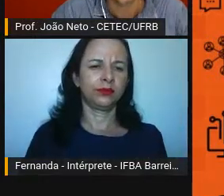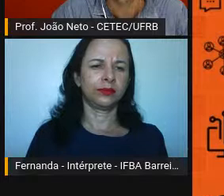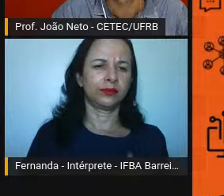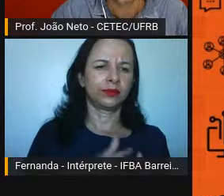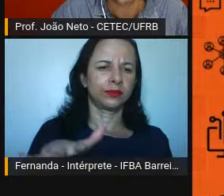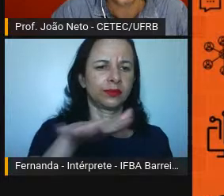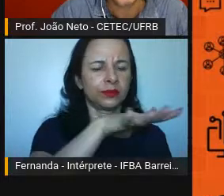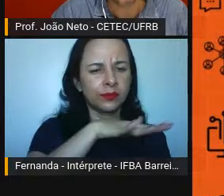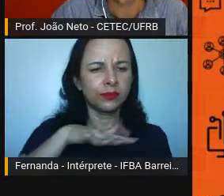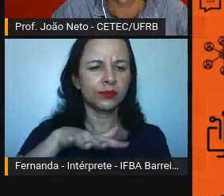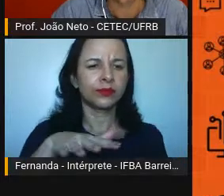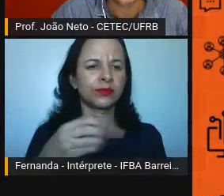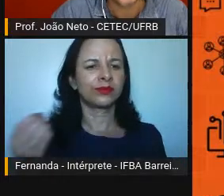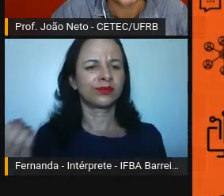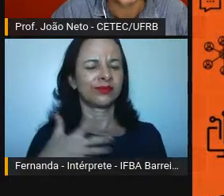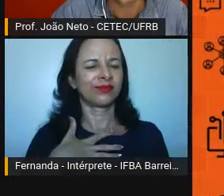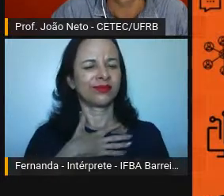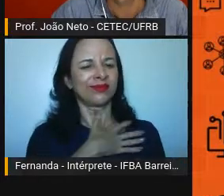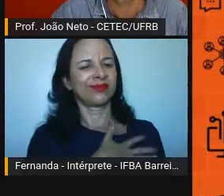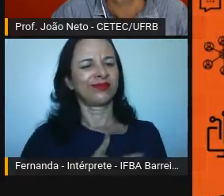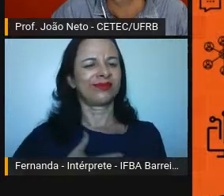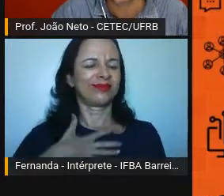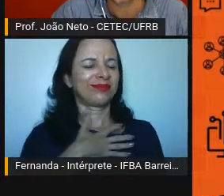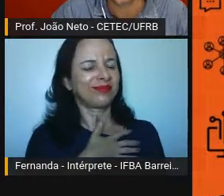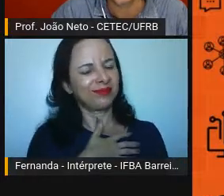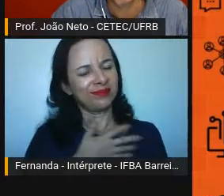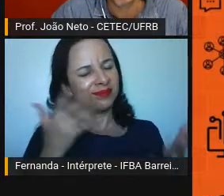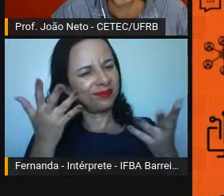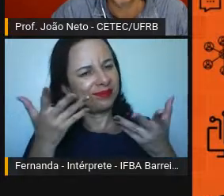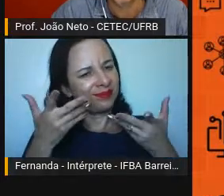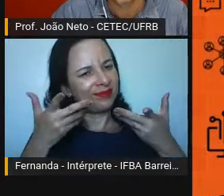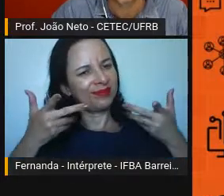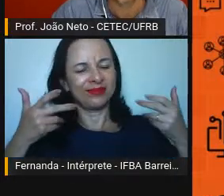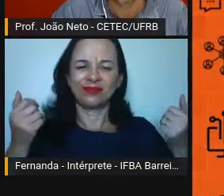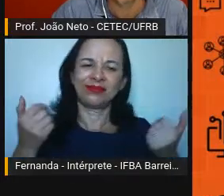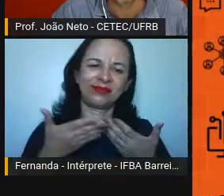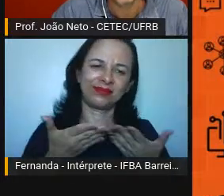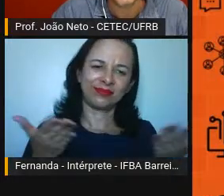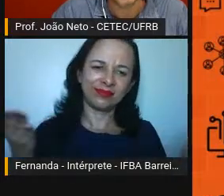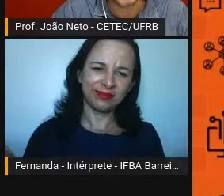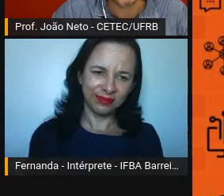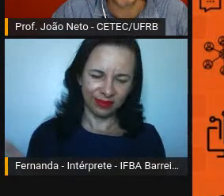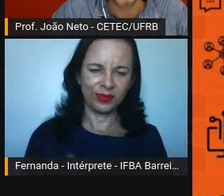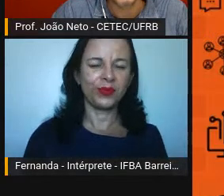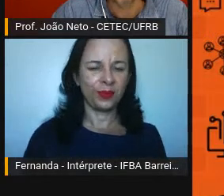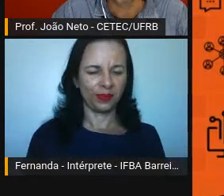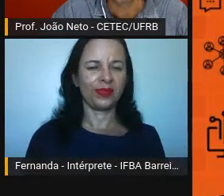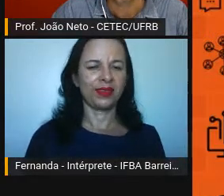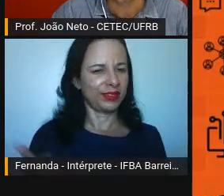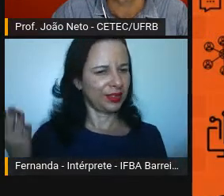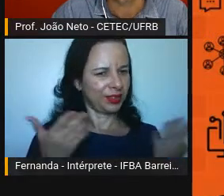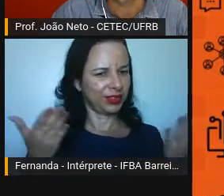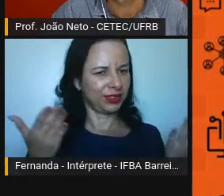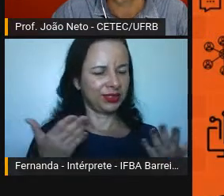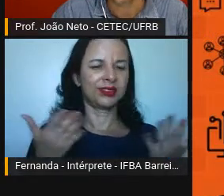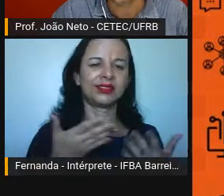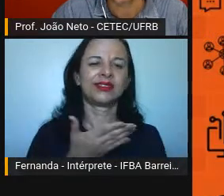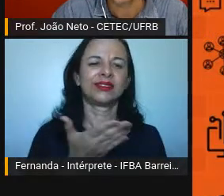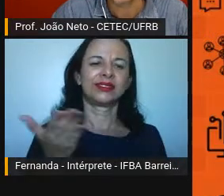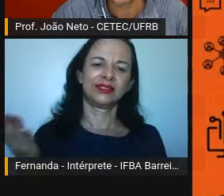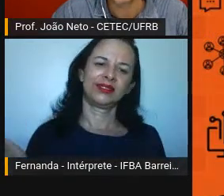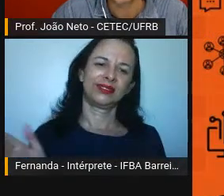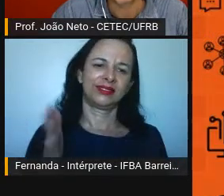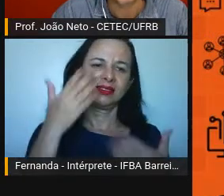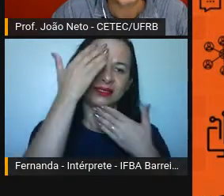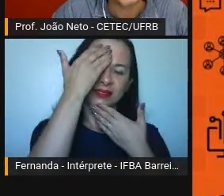ambiente agradável descontraído acolhedor é que foi propiciado aqui por mim é